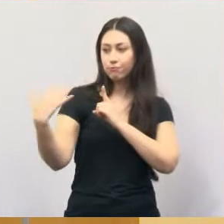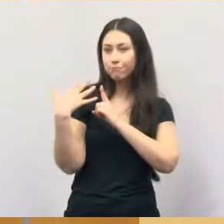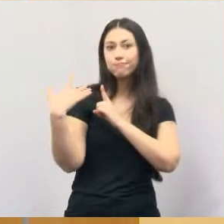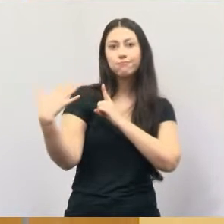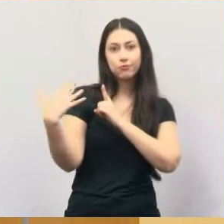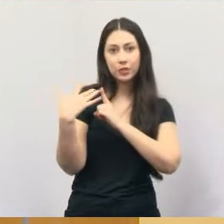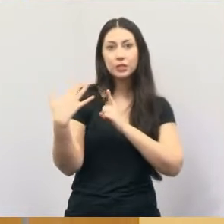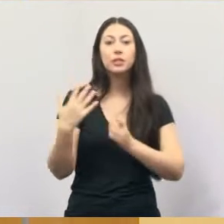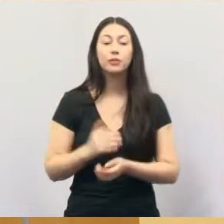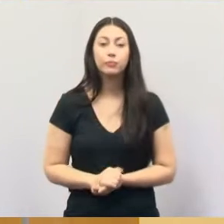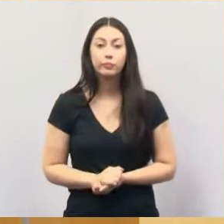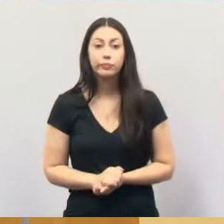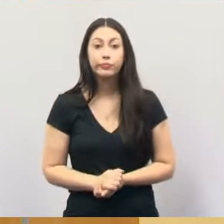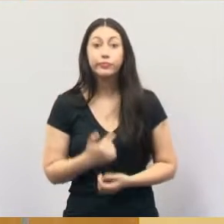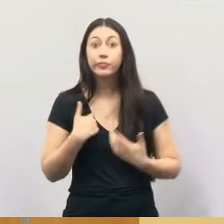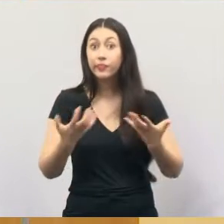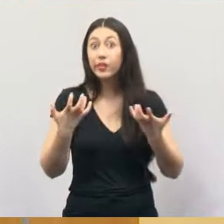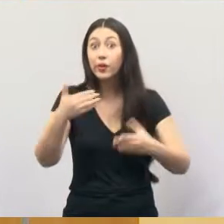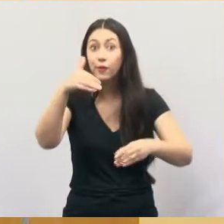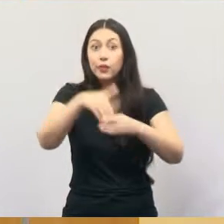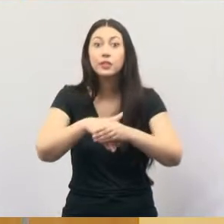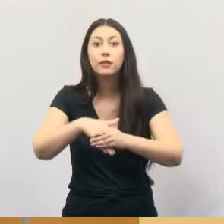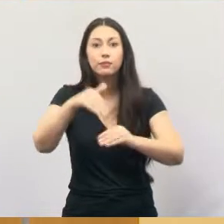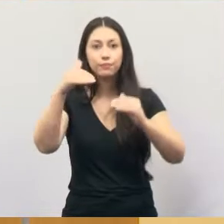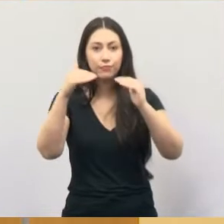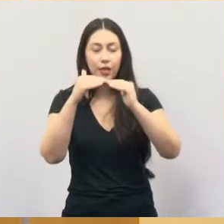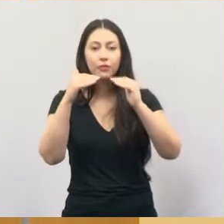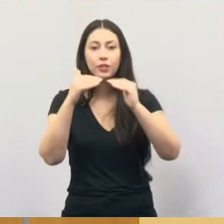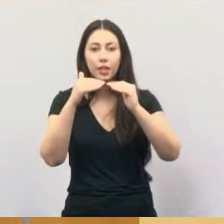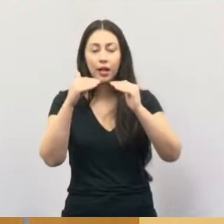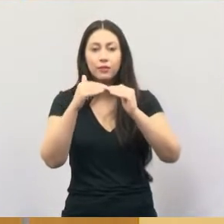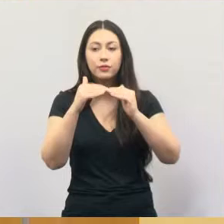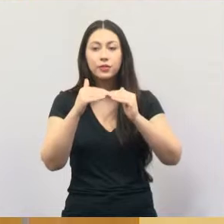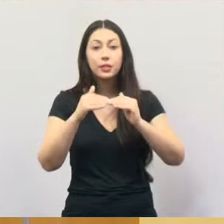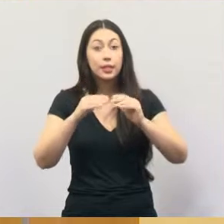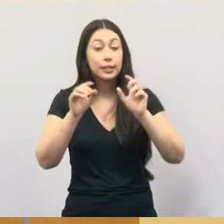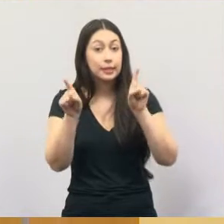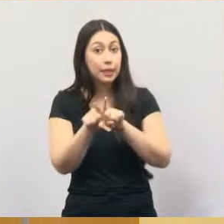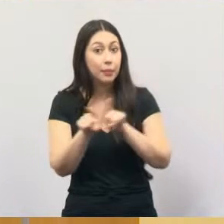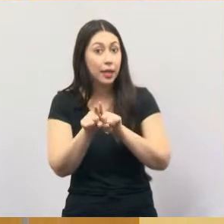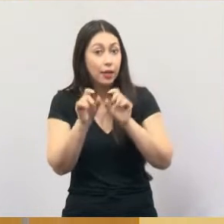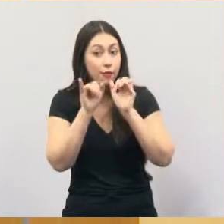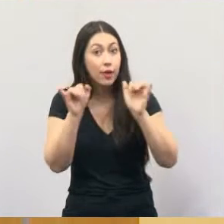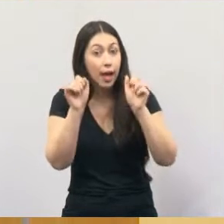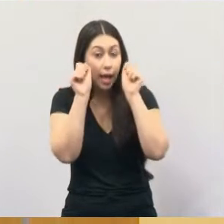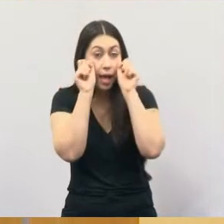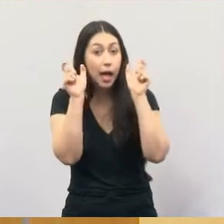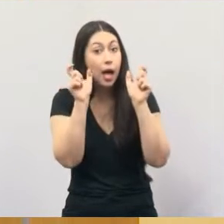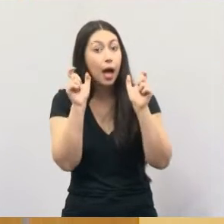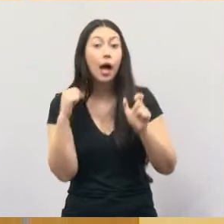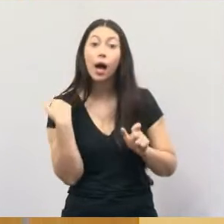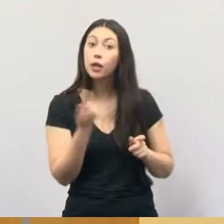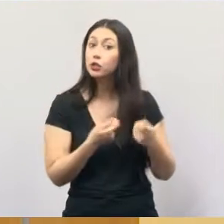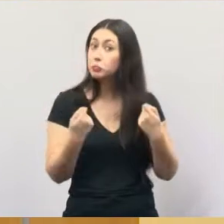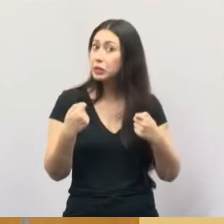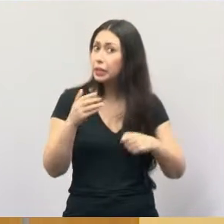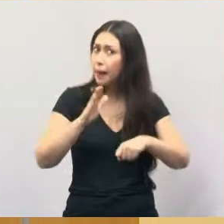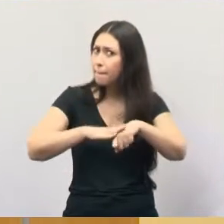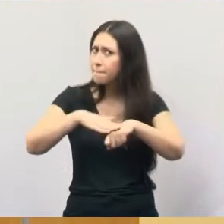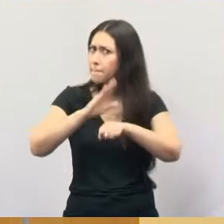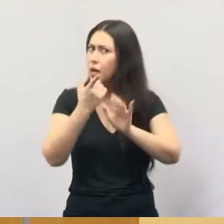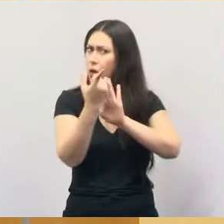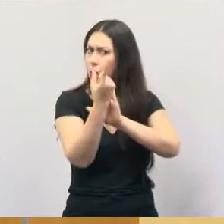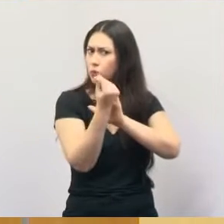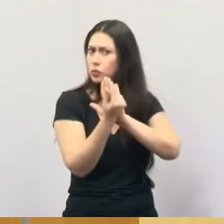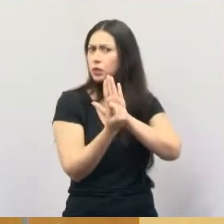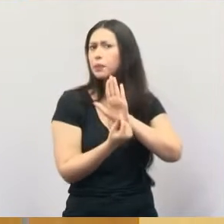de Guaraná Ramos. Então eu quero votar favoravelmente e deixar aqui esse alerta, né? Nós precisamos aumentar, incrementar o orçamento